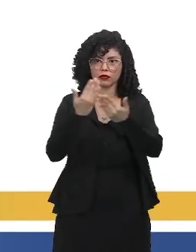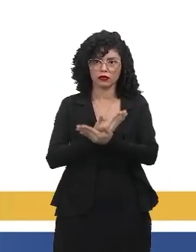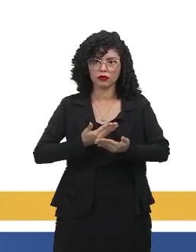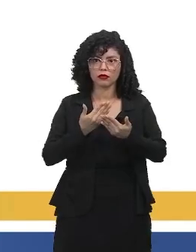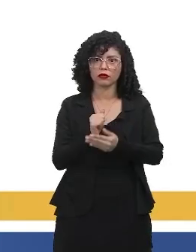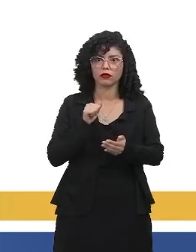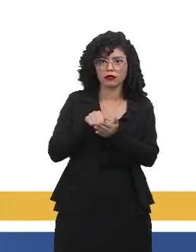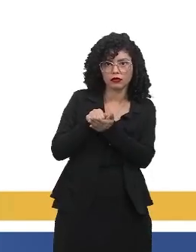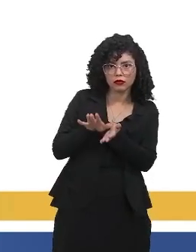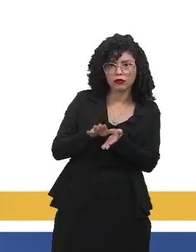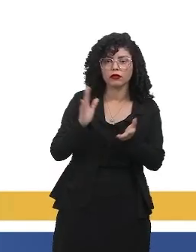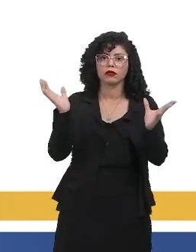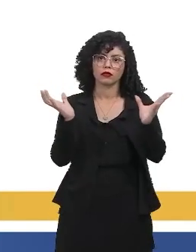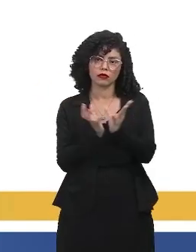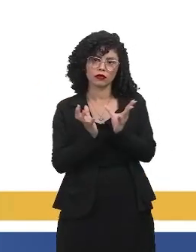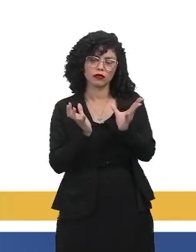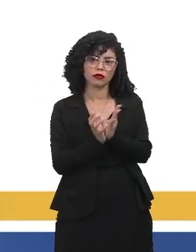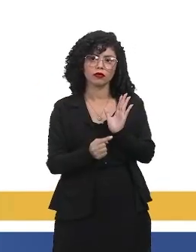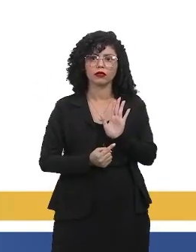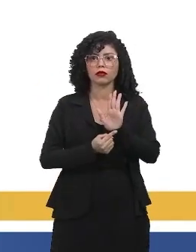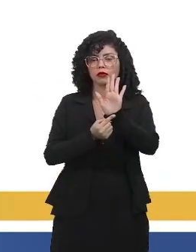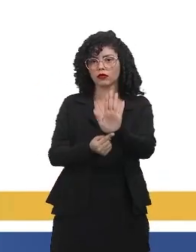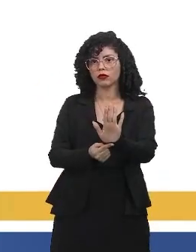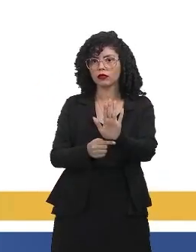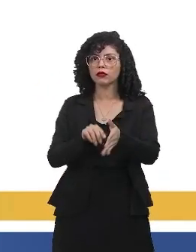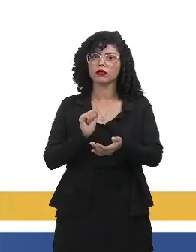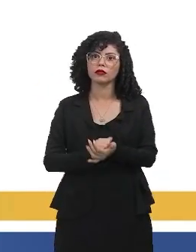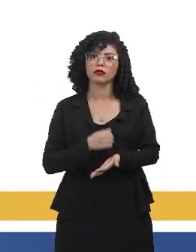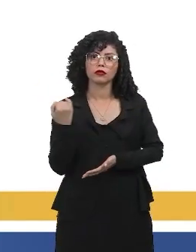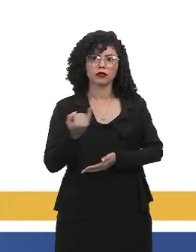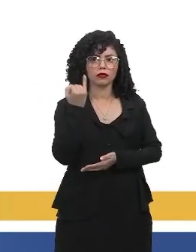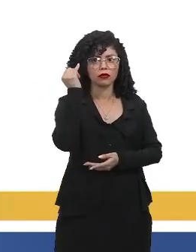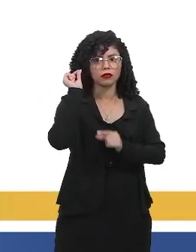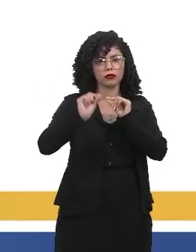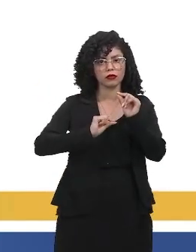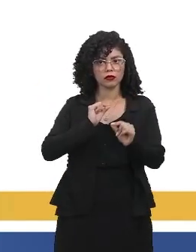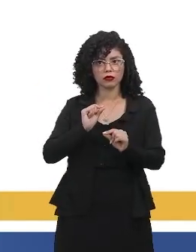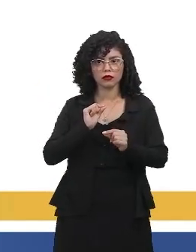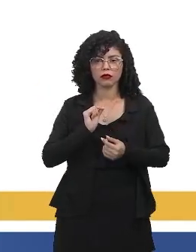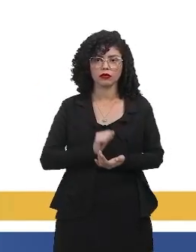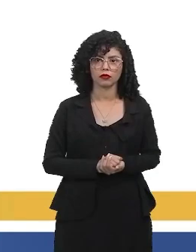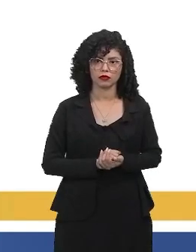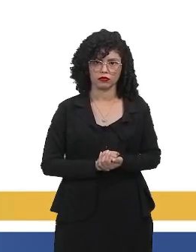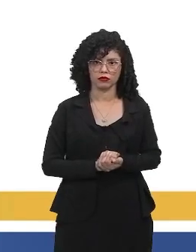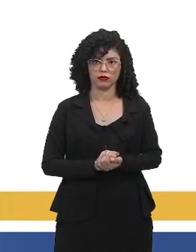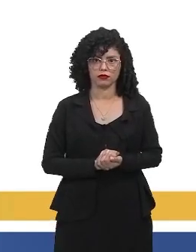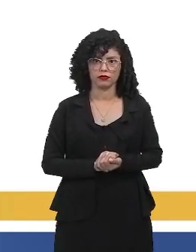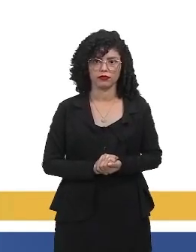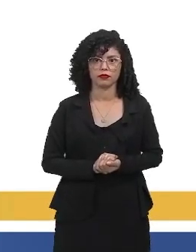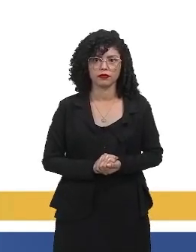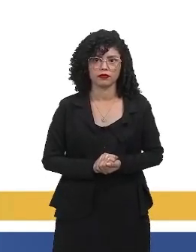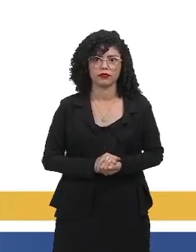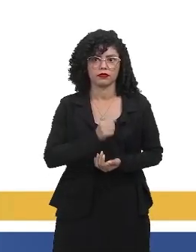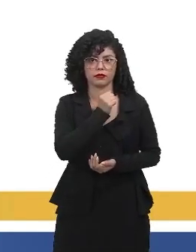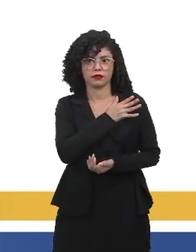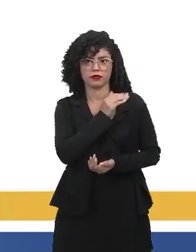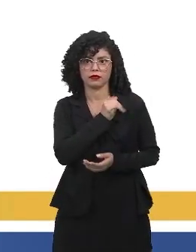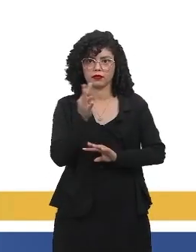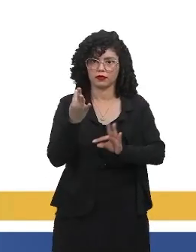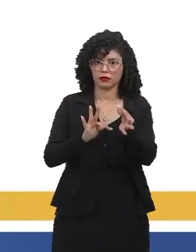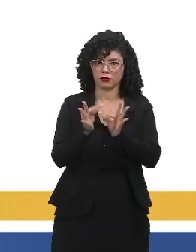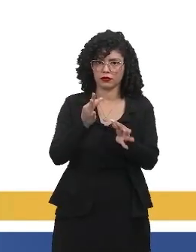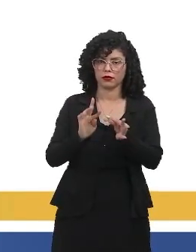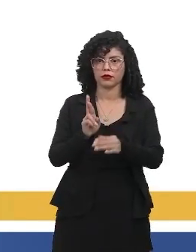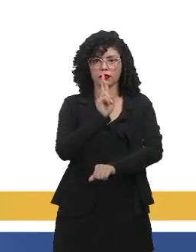o tratamento dispensado aos grupos mencionados se fundamentavam em